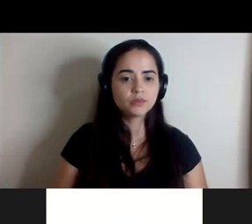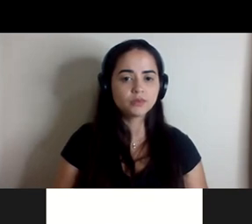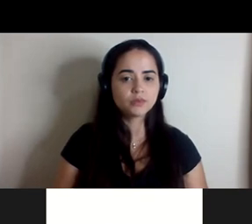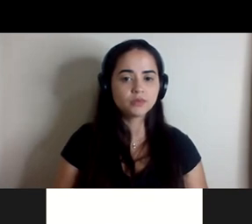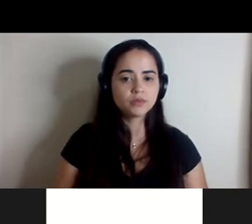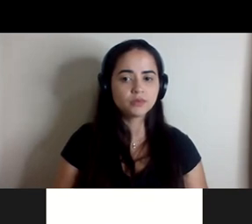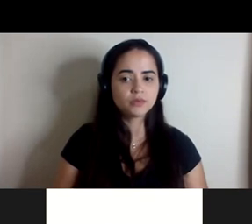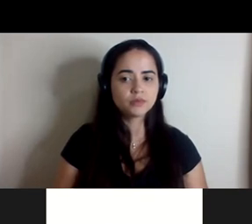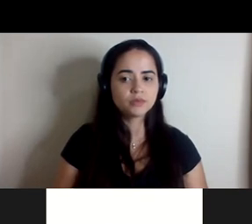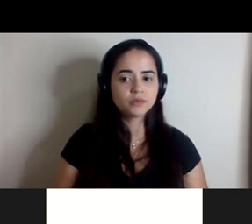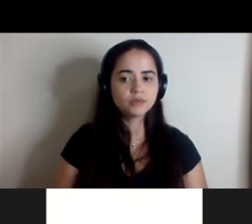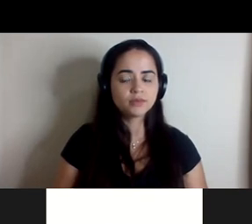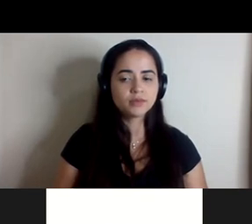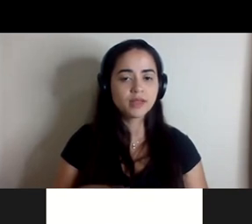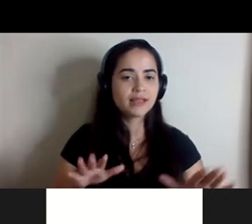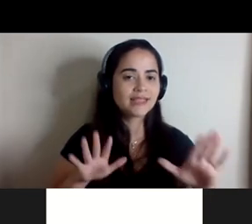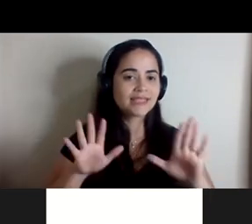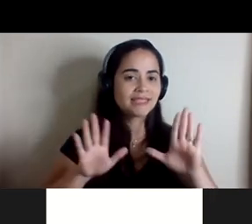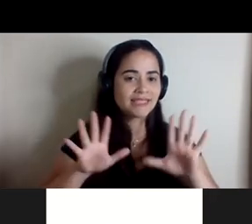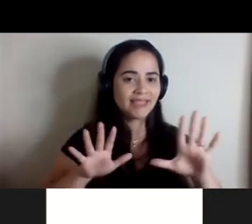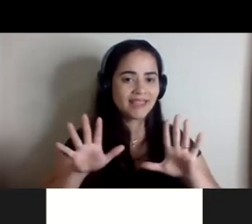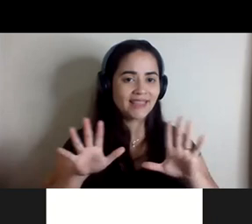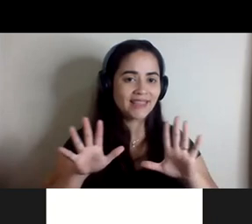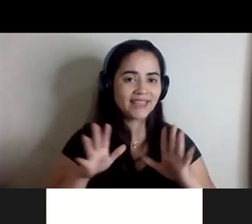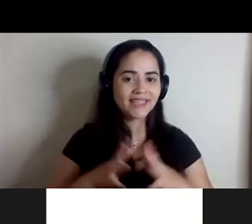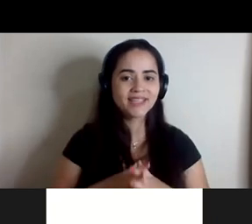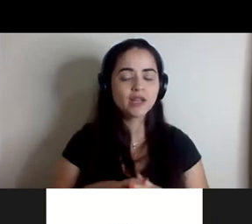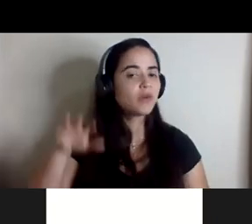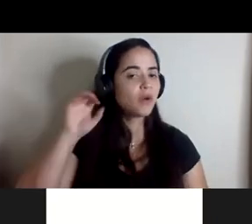Estou um pouco travada aqui na tela, não sei se está dando para escutar.